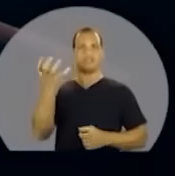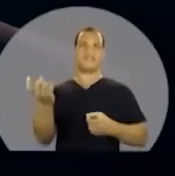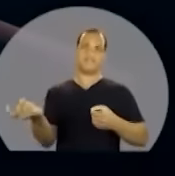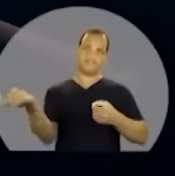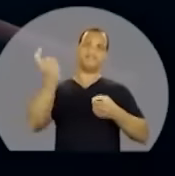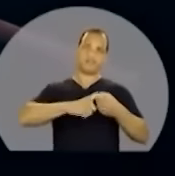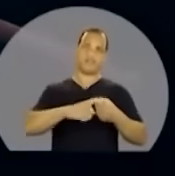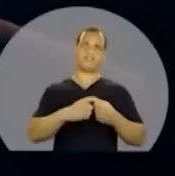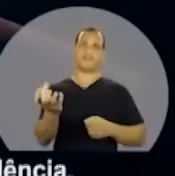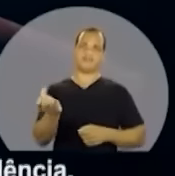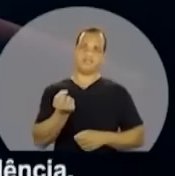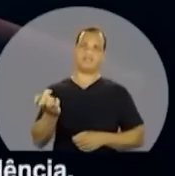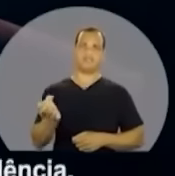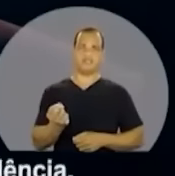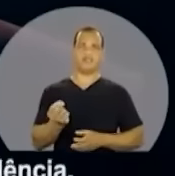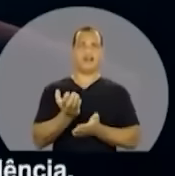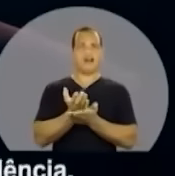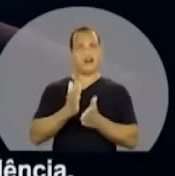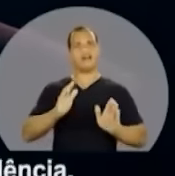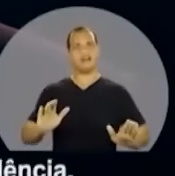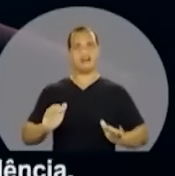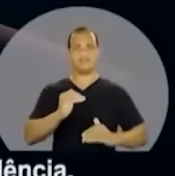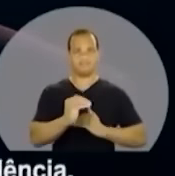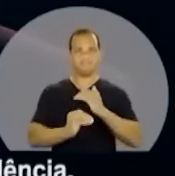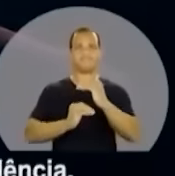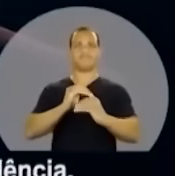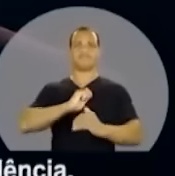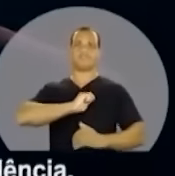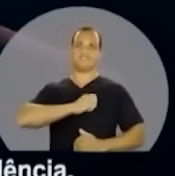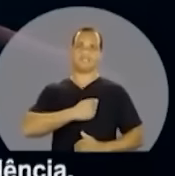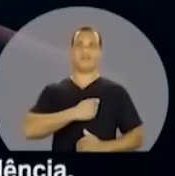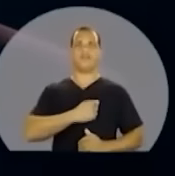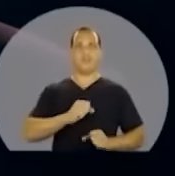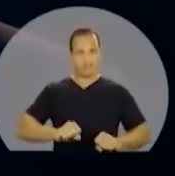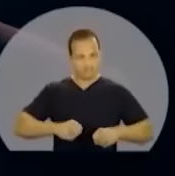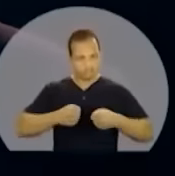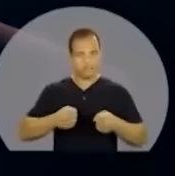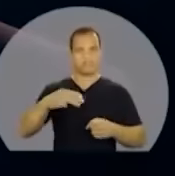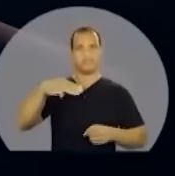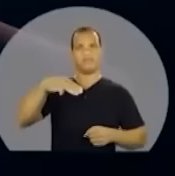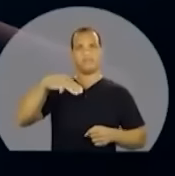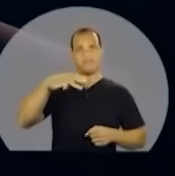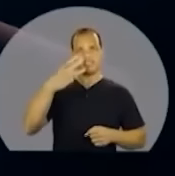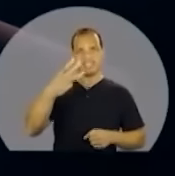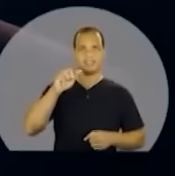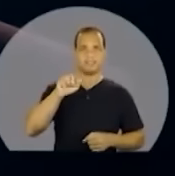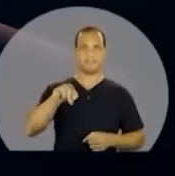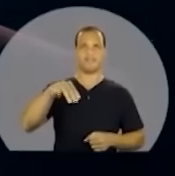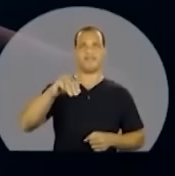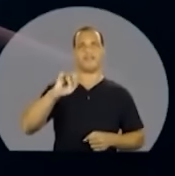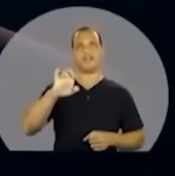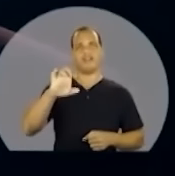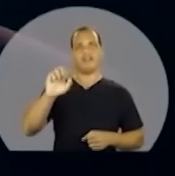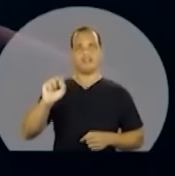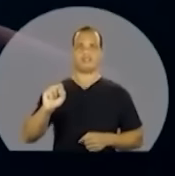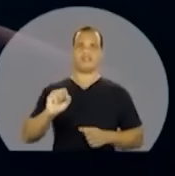aproximadamente a cerca de 2 horas e não será solto ficará sobre a custódia da Polícia Federal a expectativa de que a